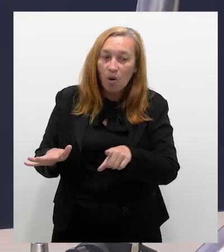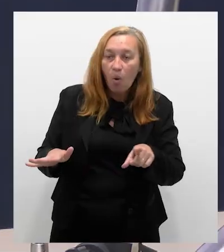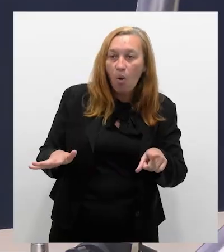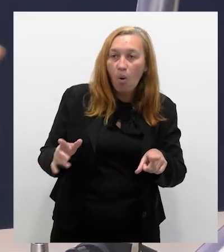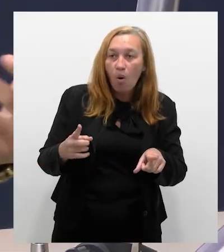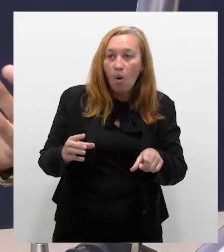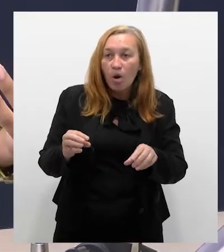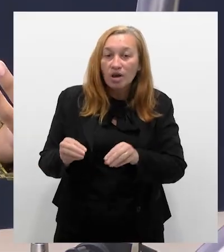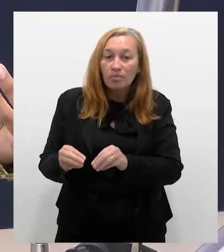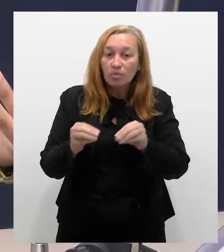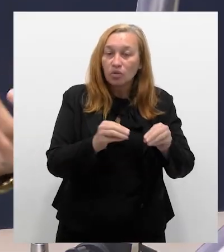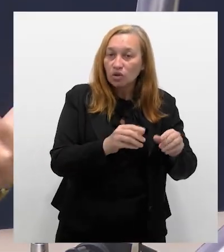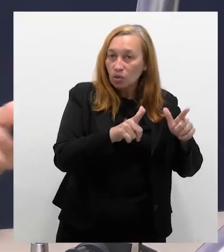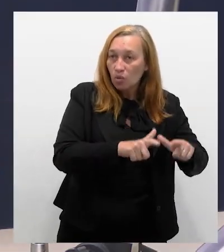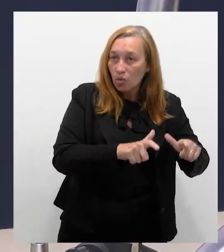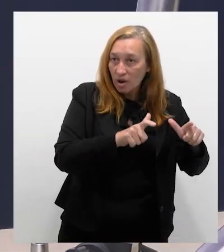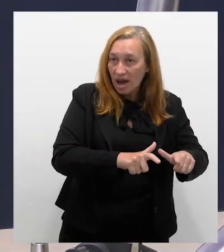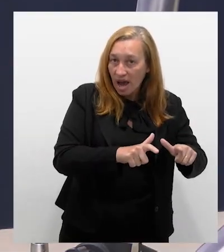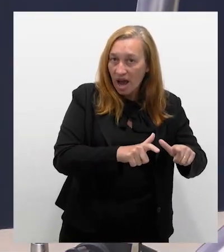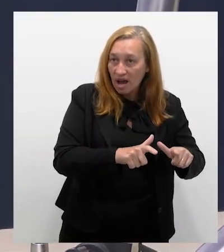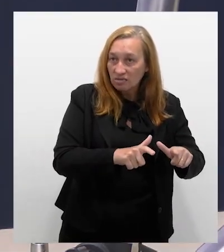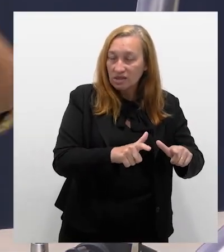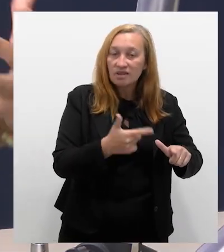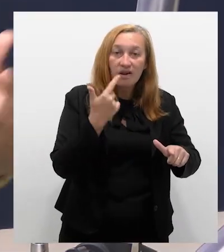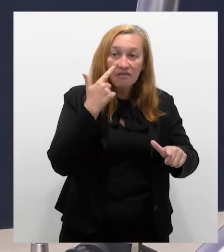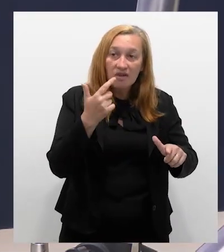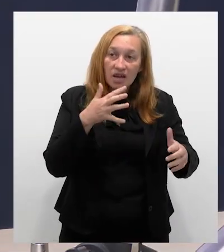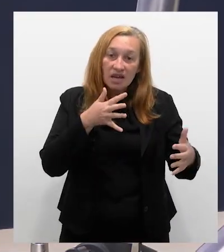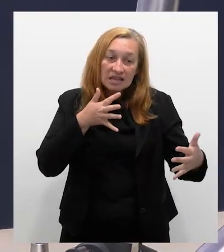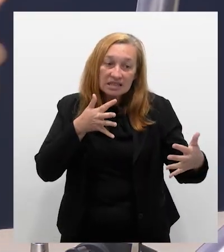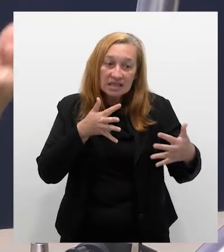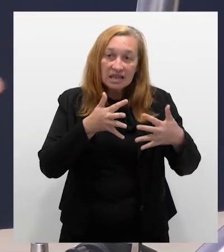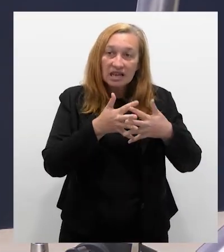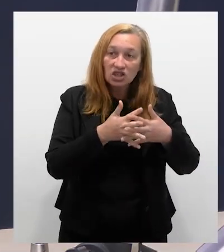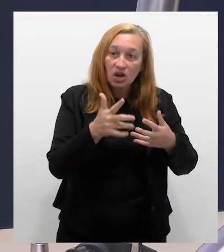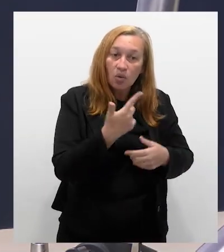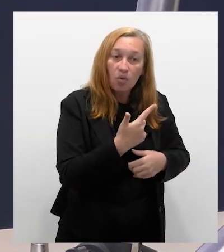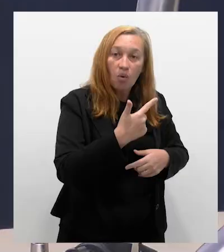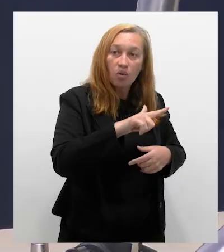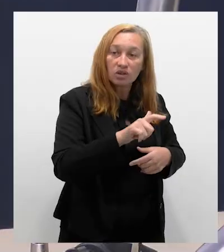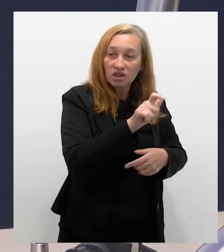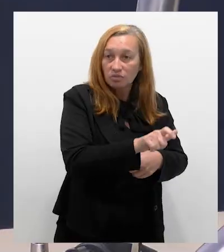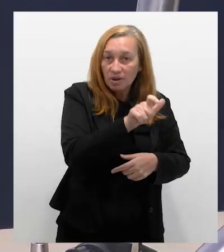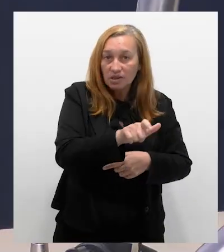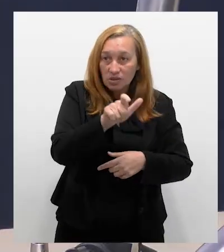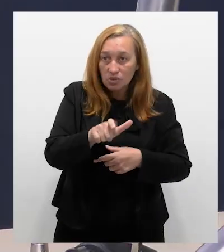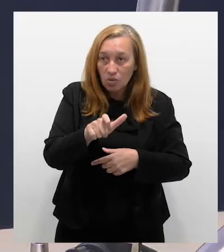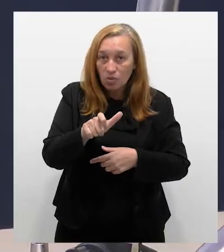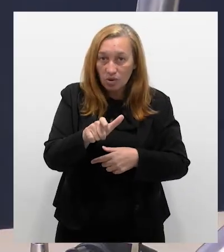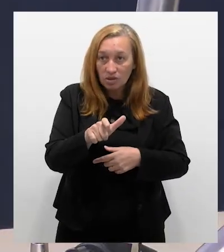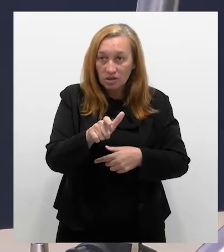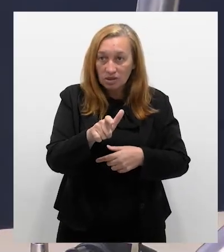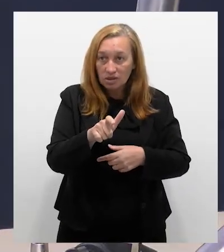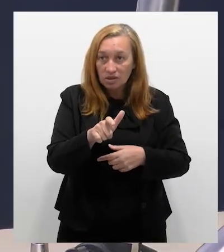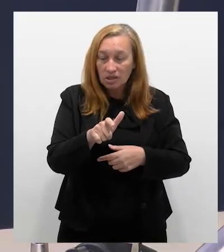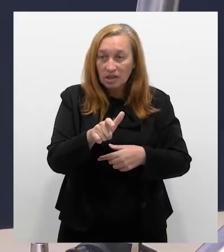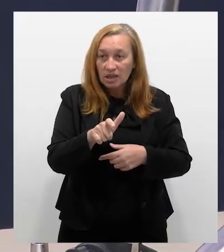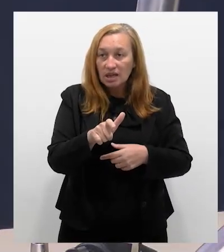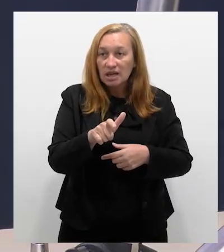centro, você começa a confluir, né, de fluir junto. Você começa a confluir com pessoas de outros